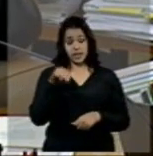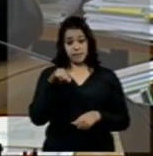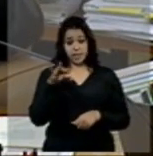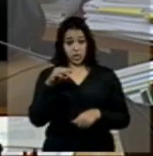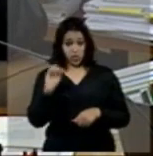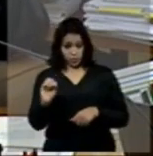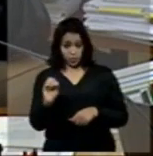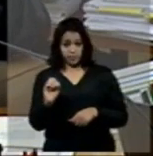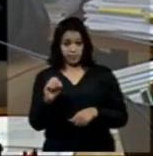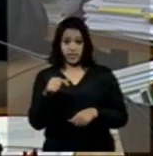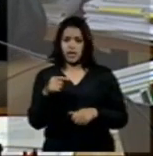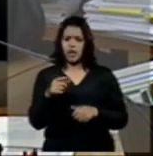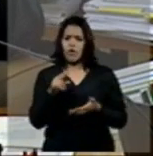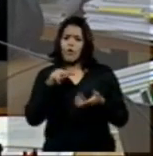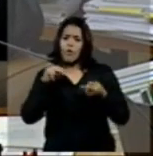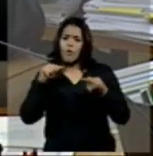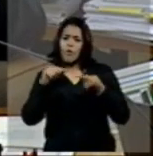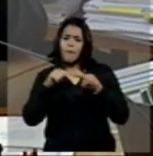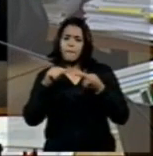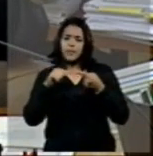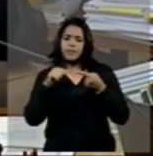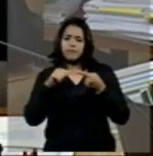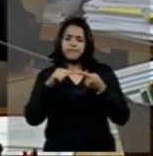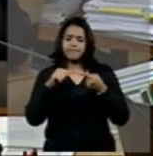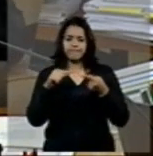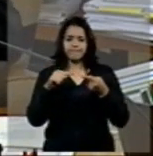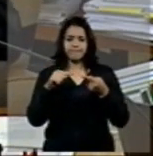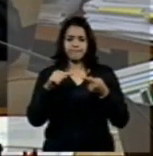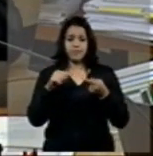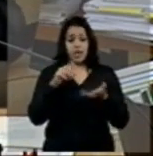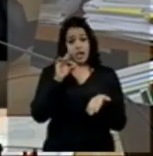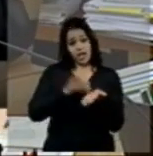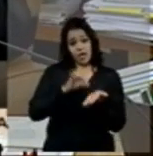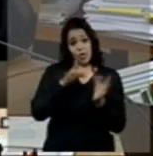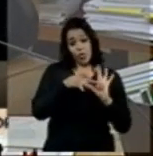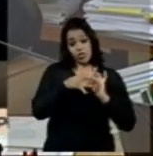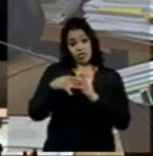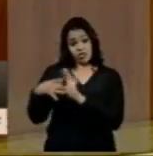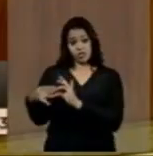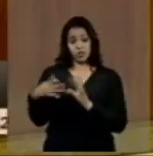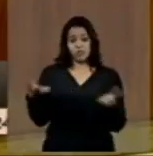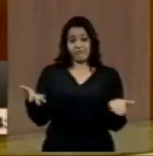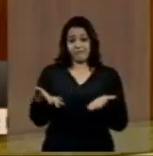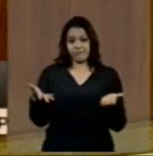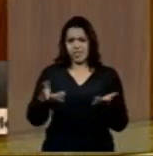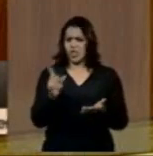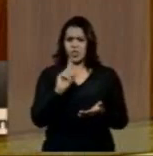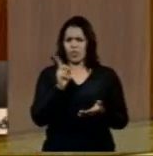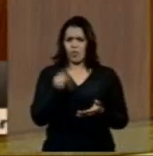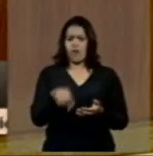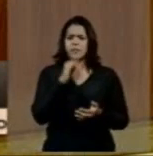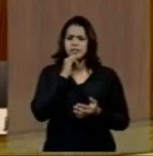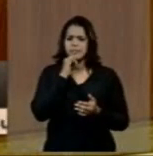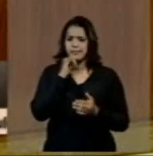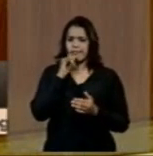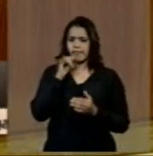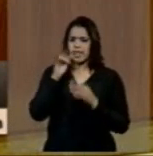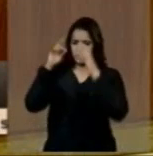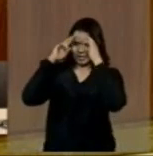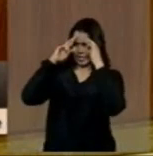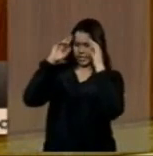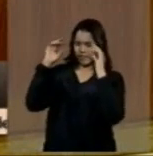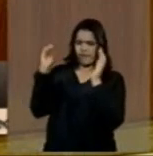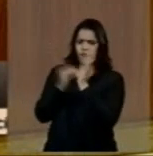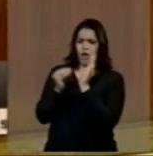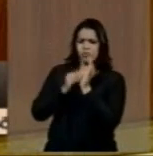súmula à realidade atual. Não é uma desautorização ao Tribunal Superior do Trabalho, não é uma desautorização